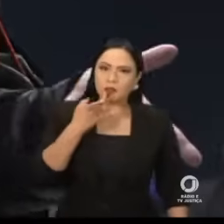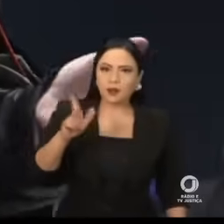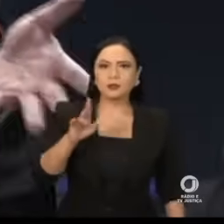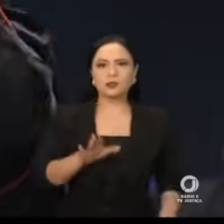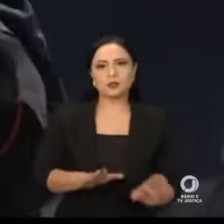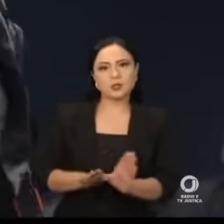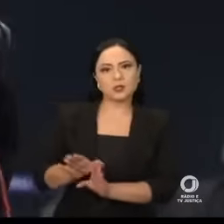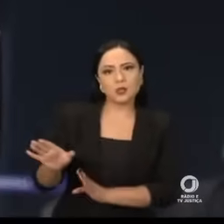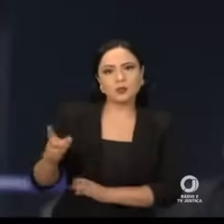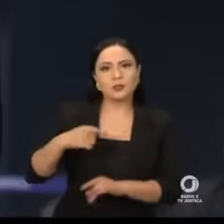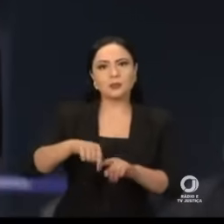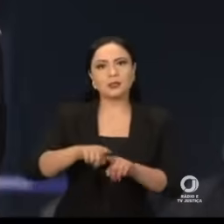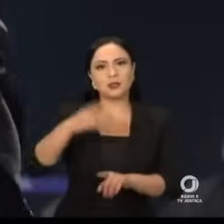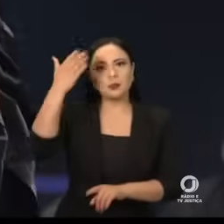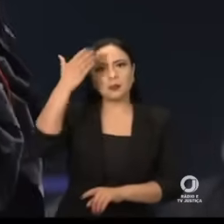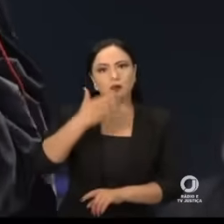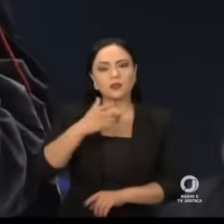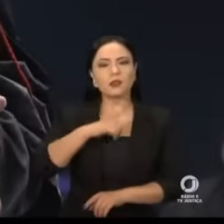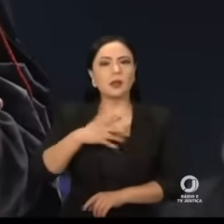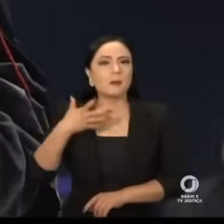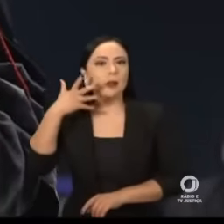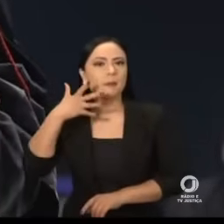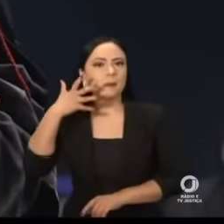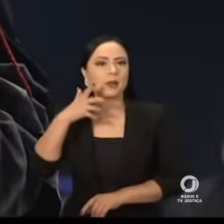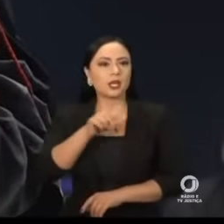na oitiva do general e do brigadeiro.